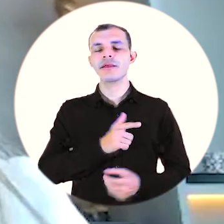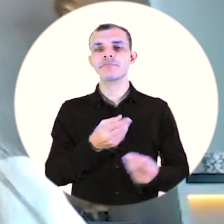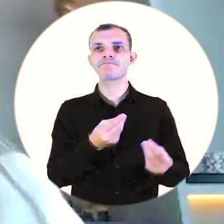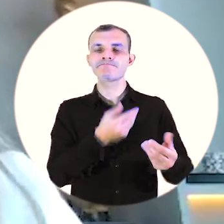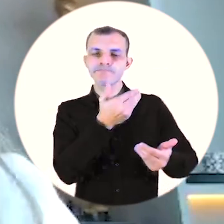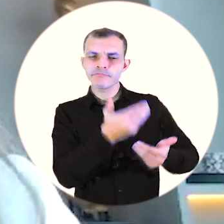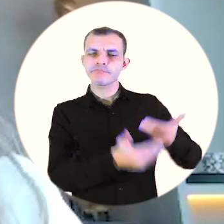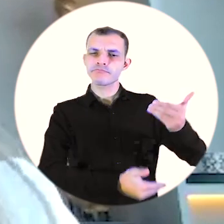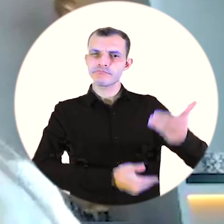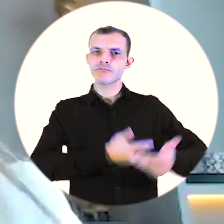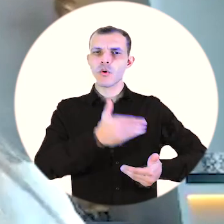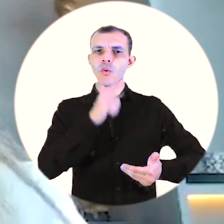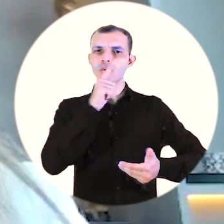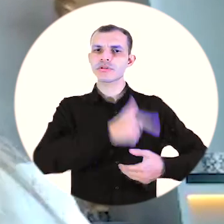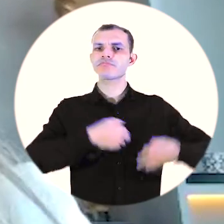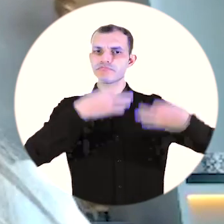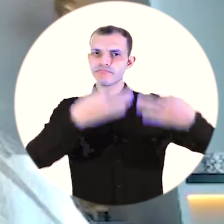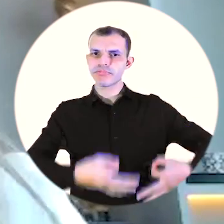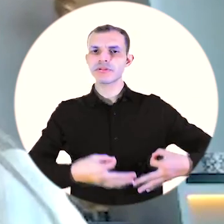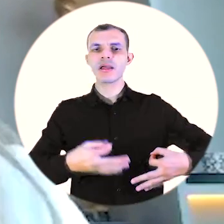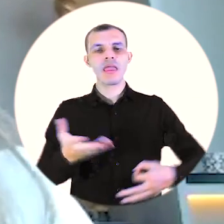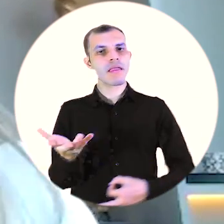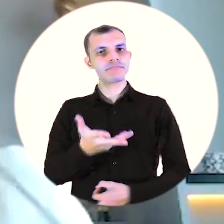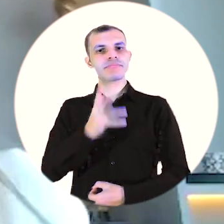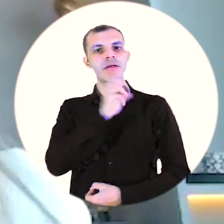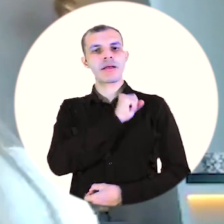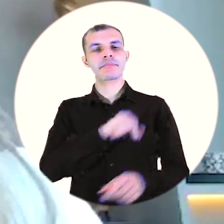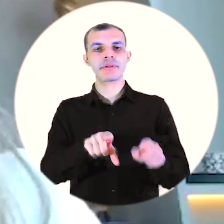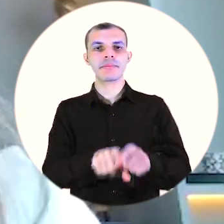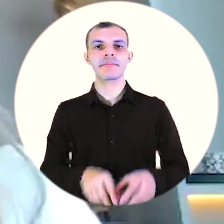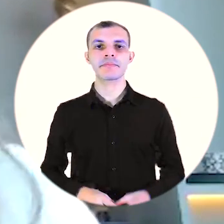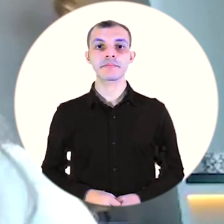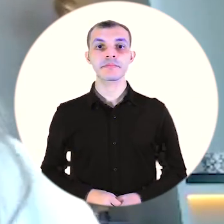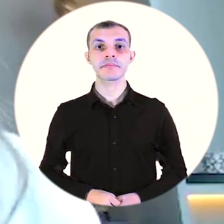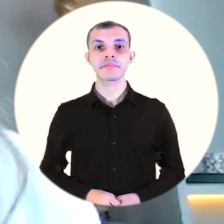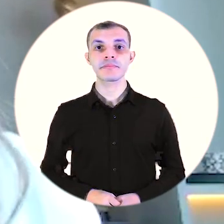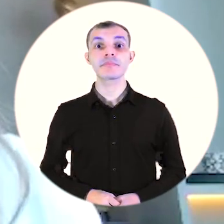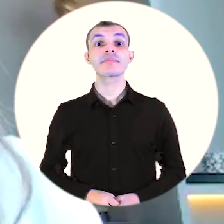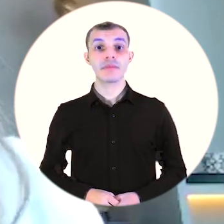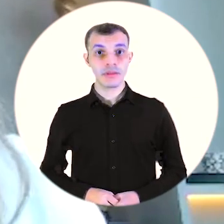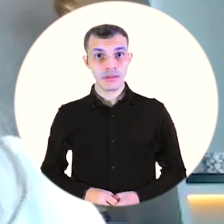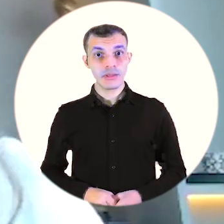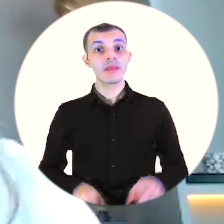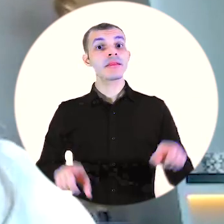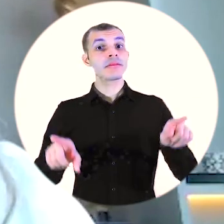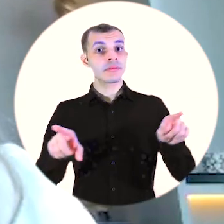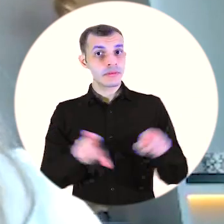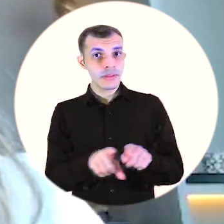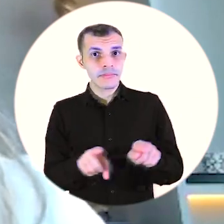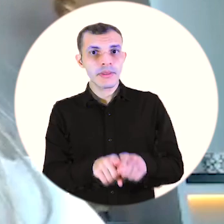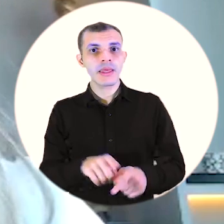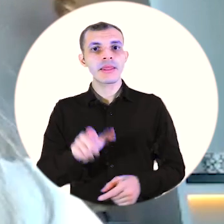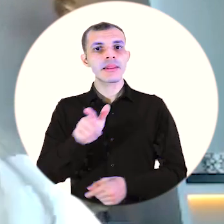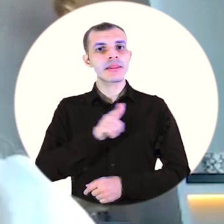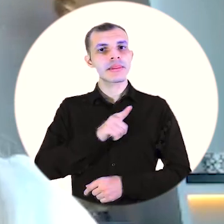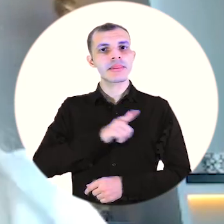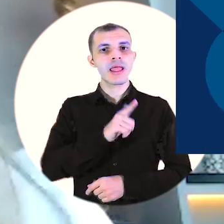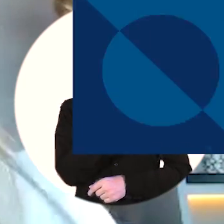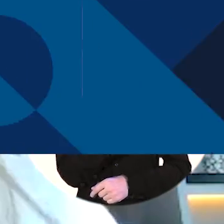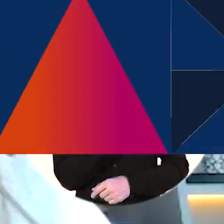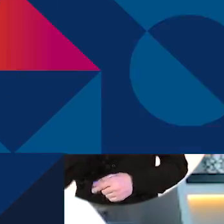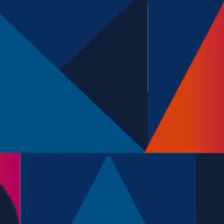uma forma efetiva e célere. Além disso, tem a vertente